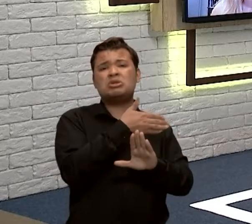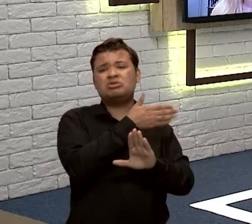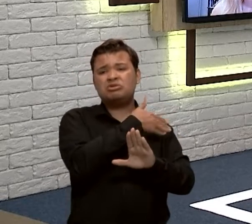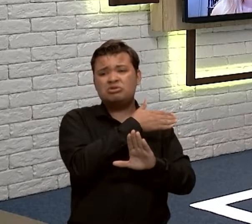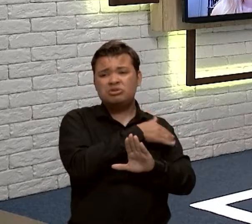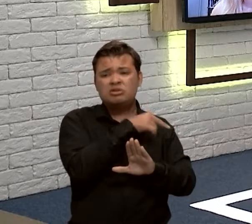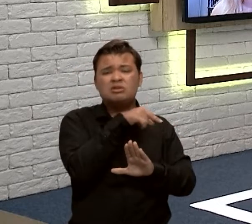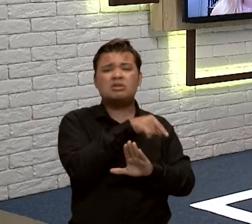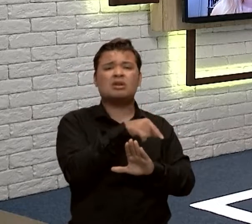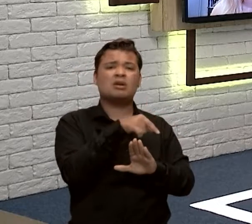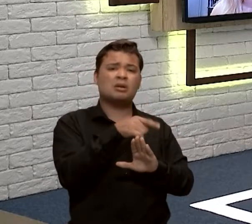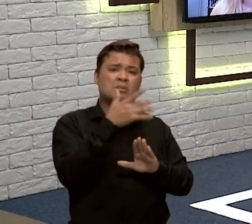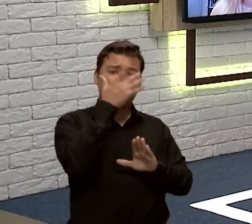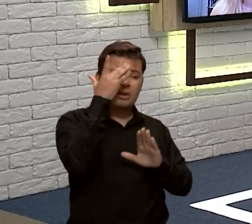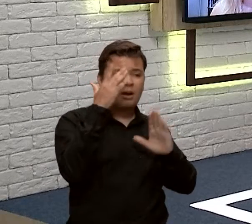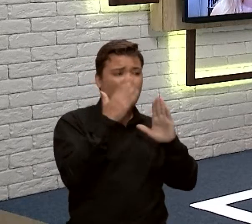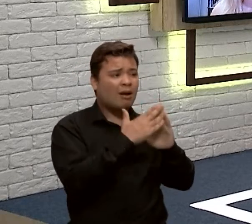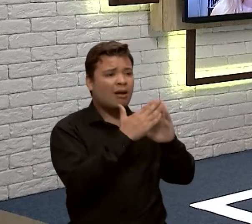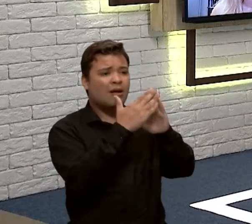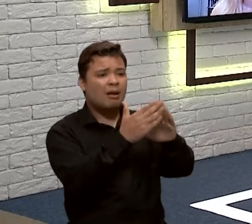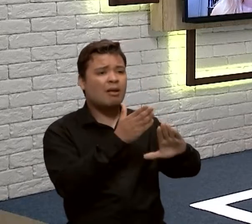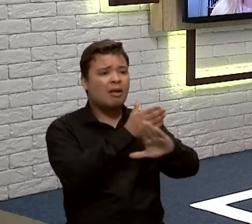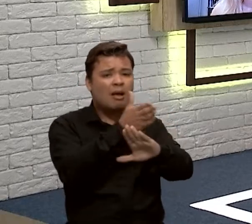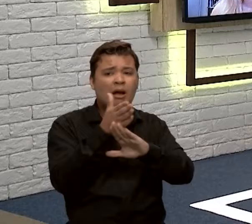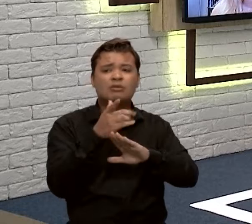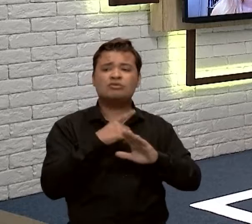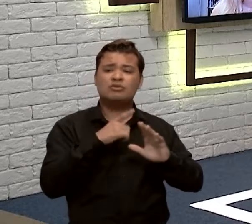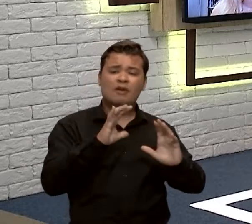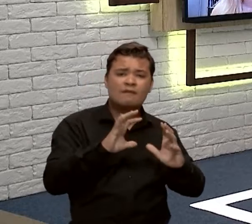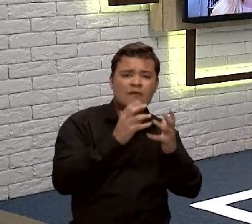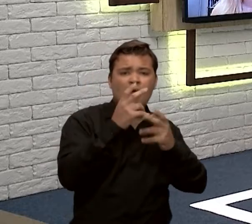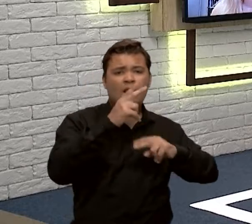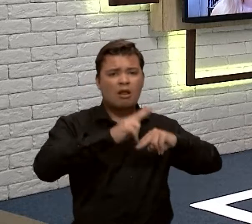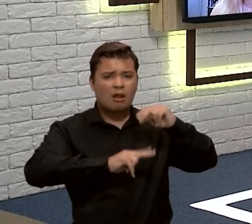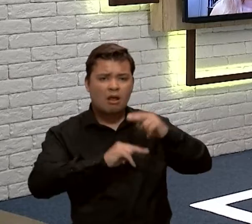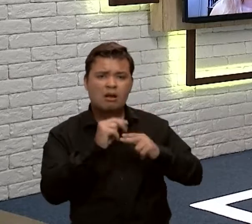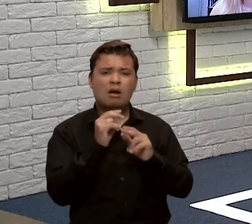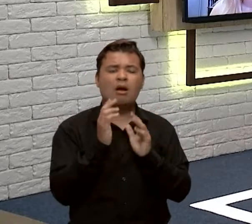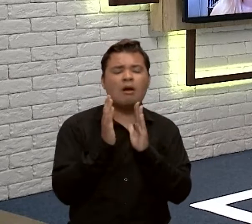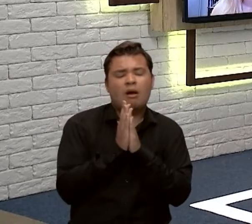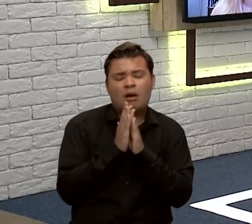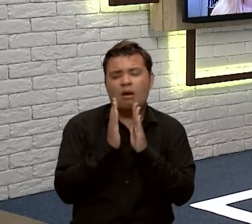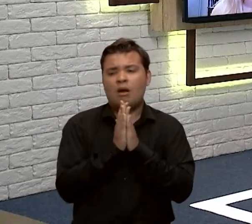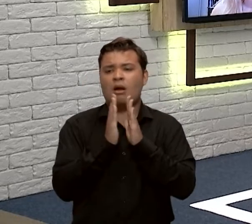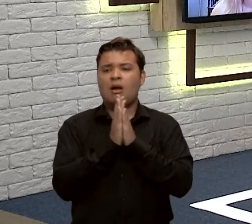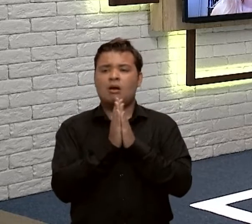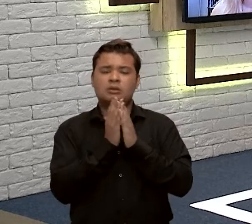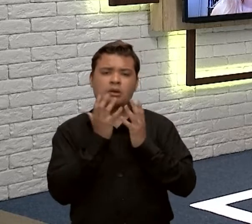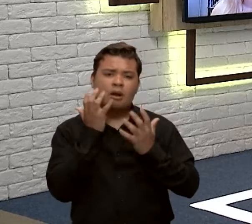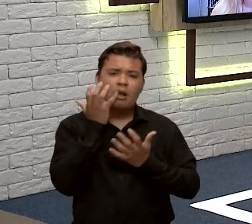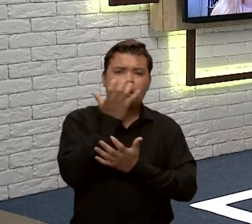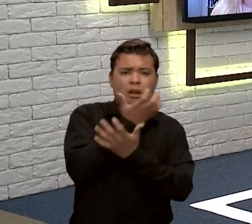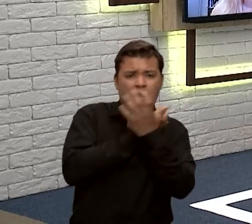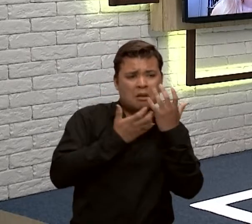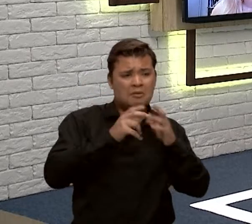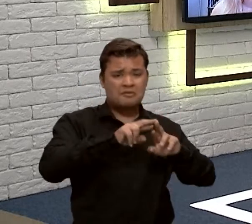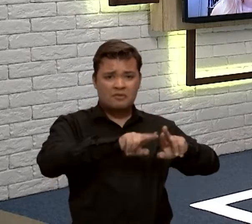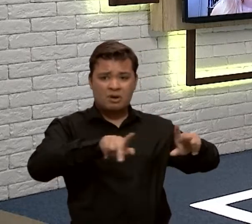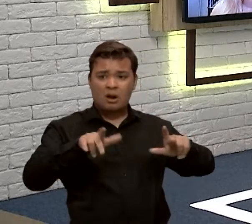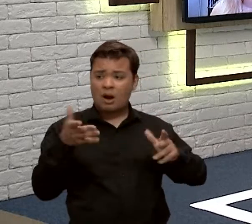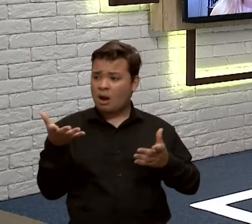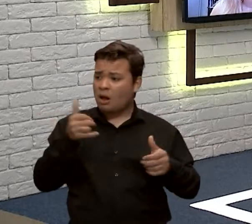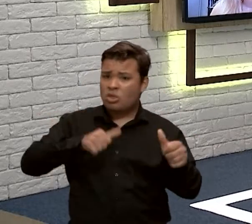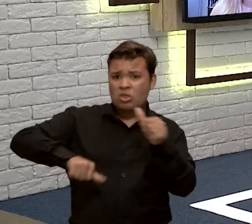da vizinhança, que eram as quadrilhas, as rezas, as cantigas, as danças, etc. Então,